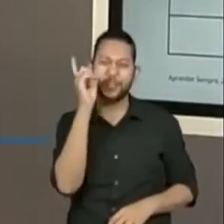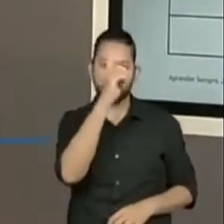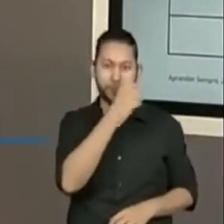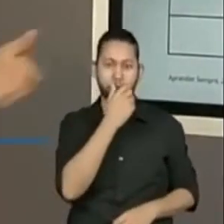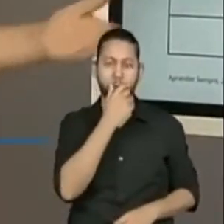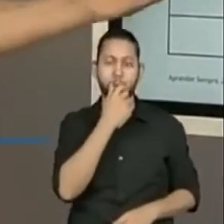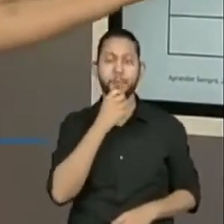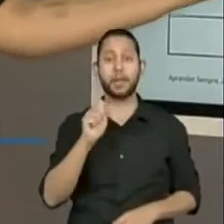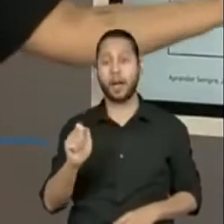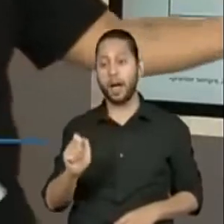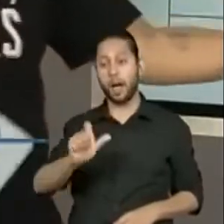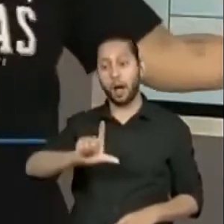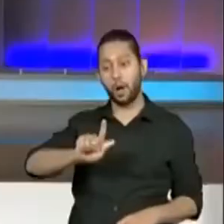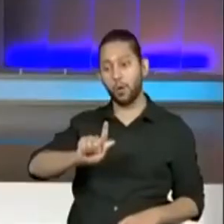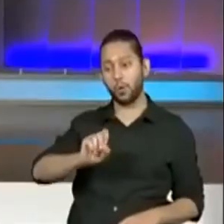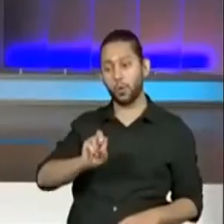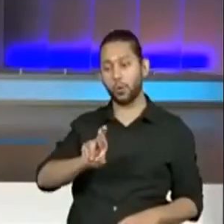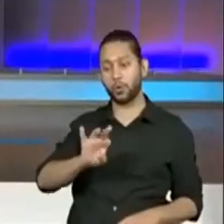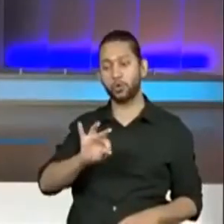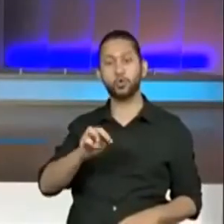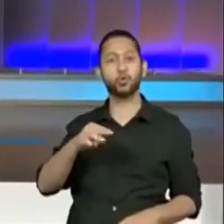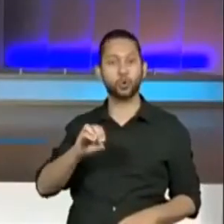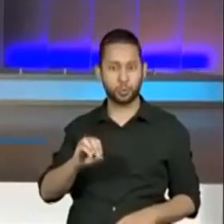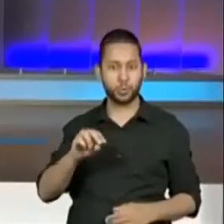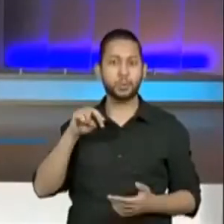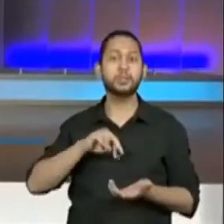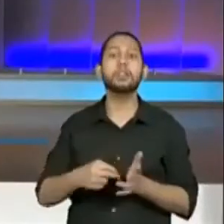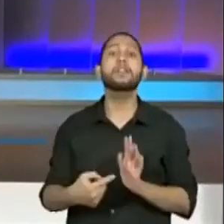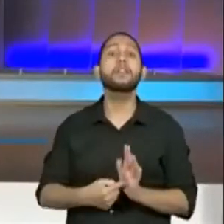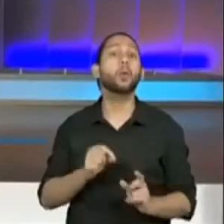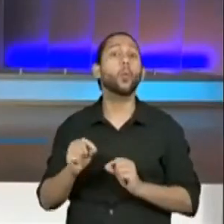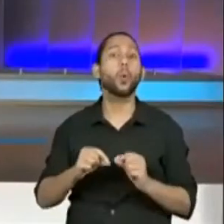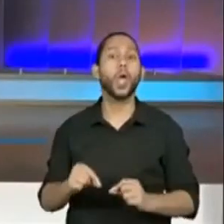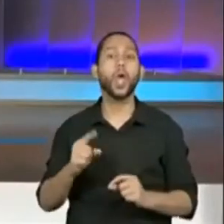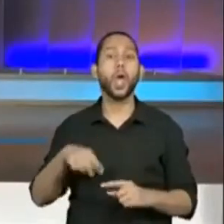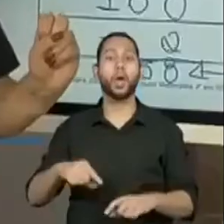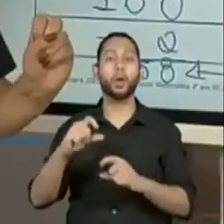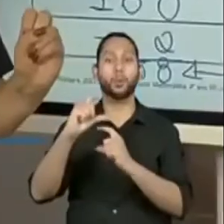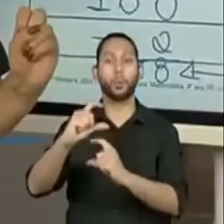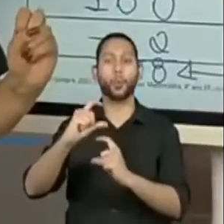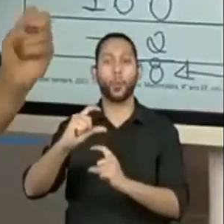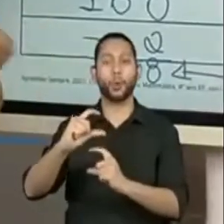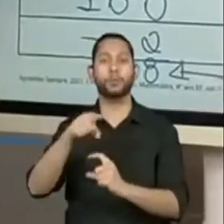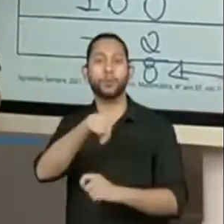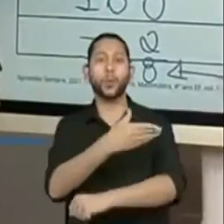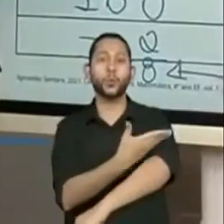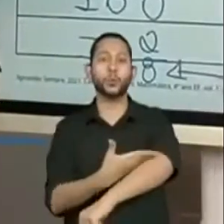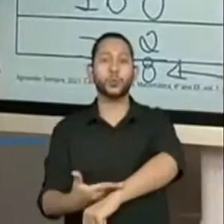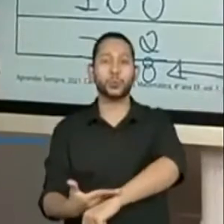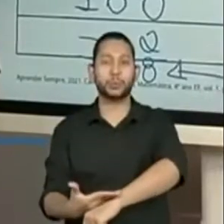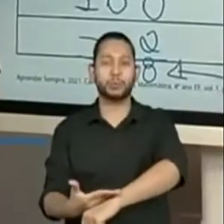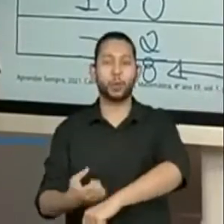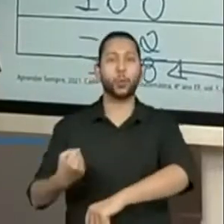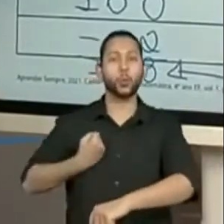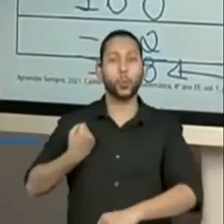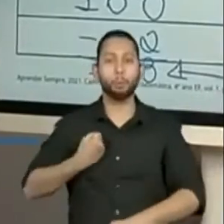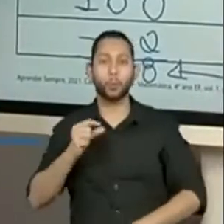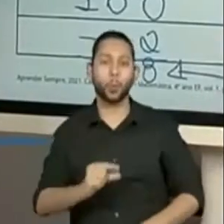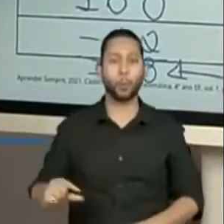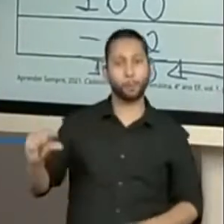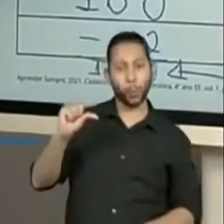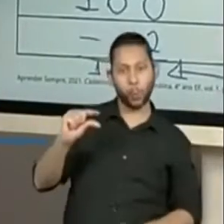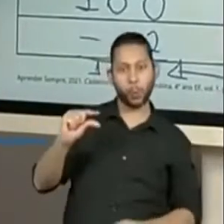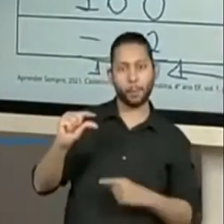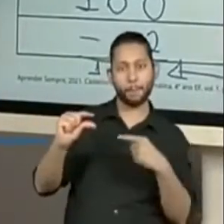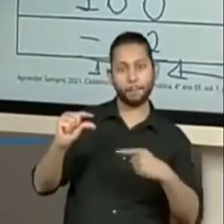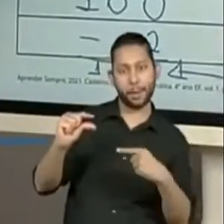algoritmo usual é aquela armação de continha que vocês estão habituados a realizar na sala de